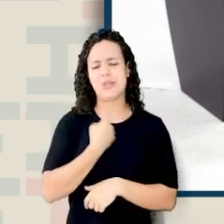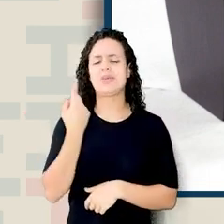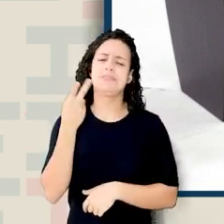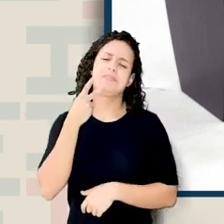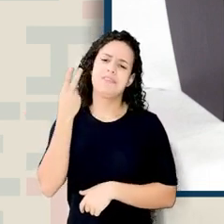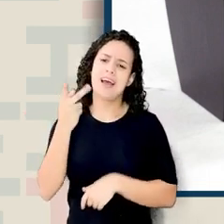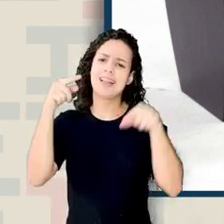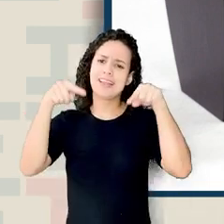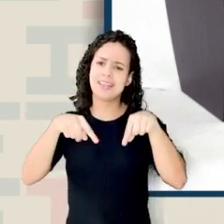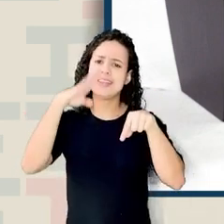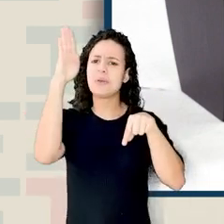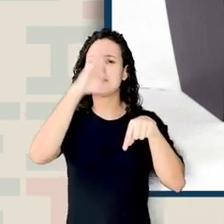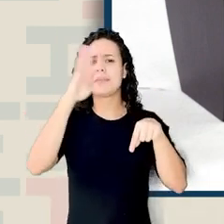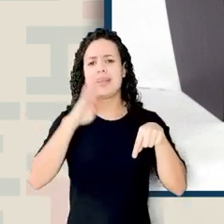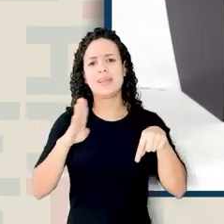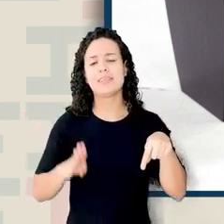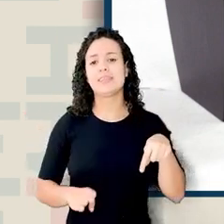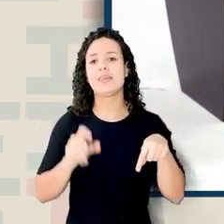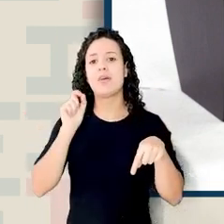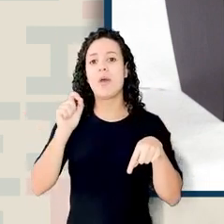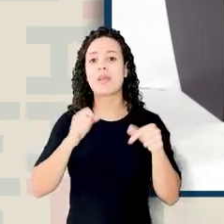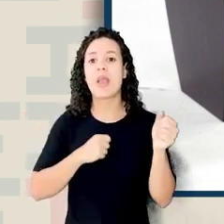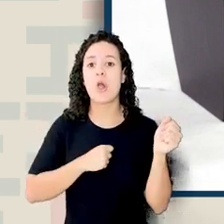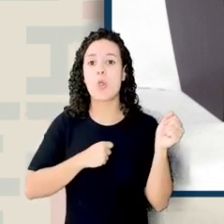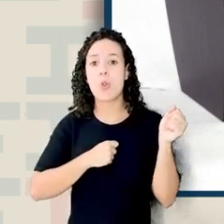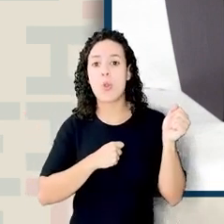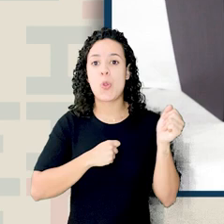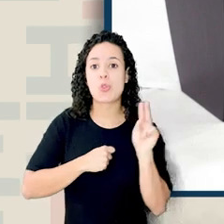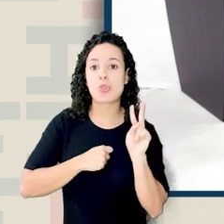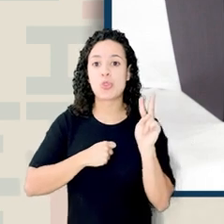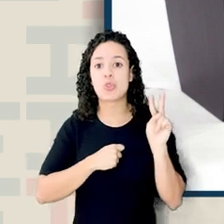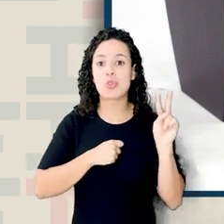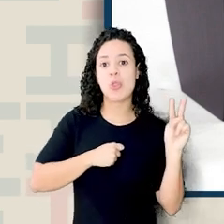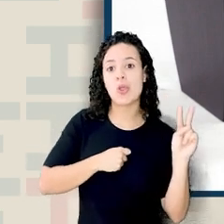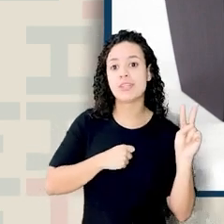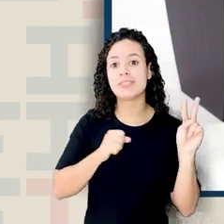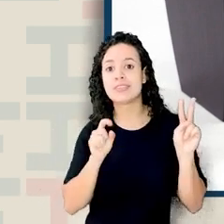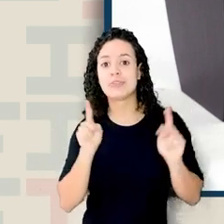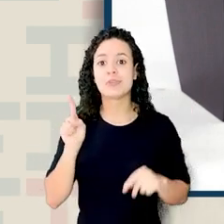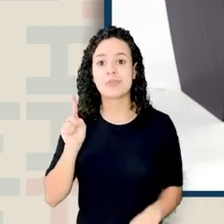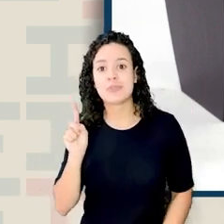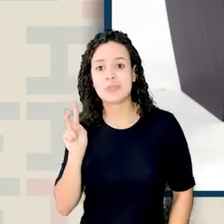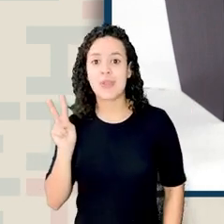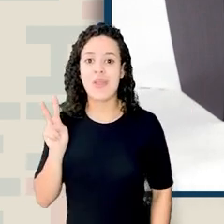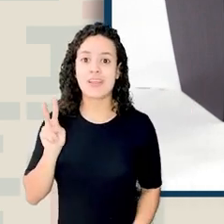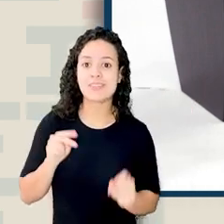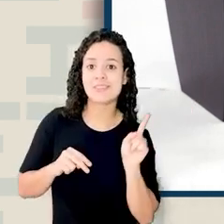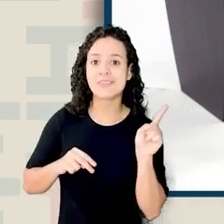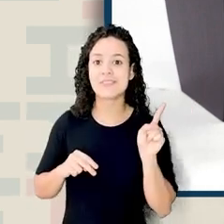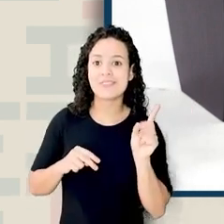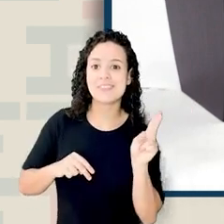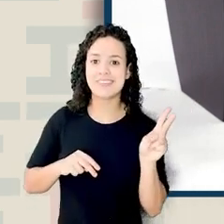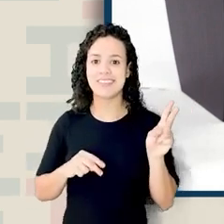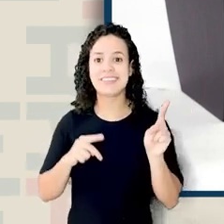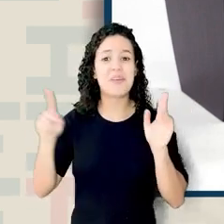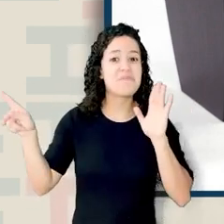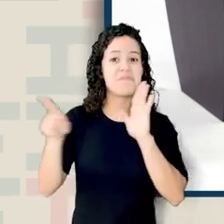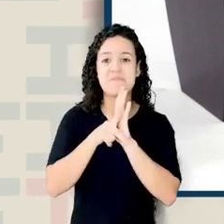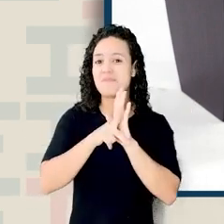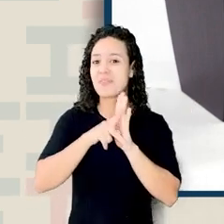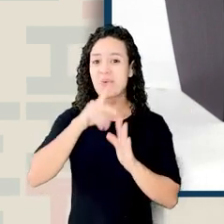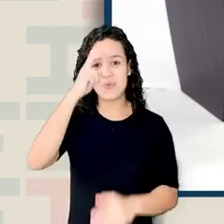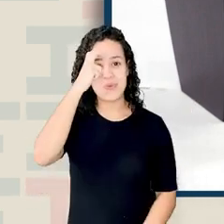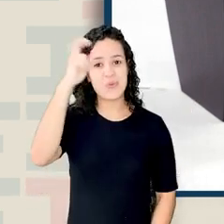dizer muito aqui no nosso Brasil, 2 para lá, 2 para cá, né, e representa muito bem nossa cultura. Então, essa